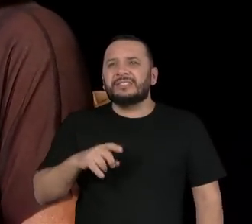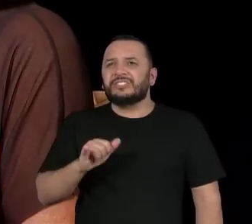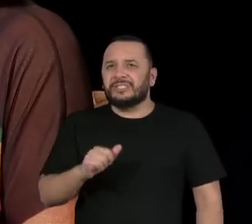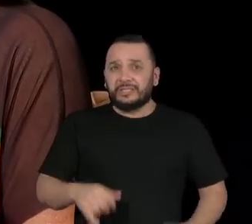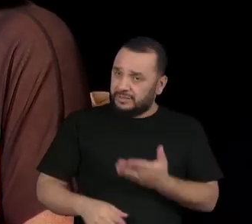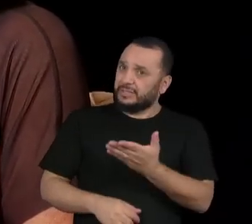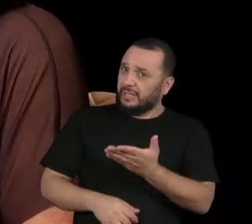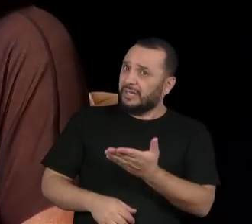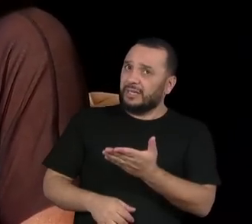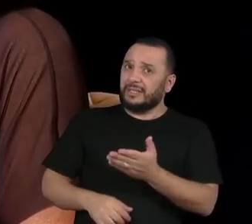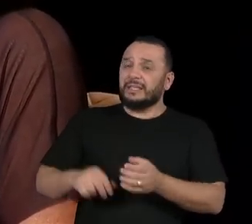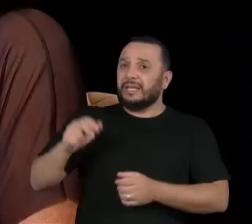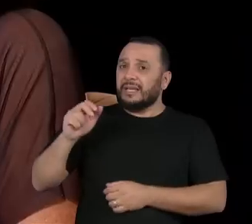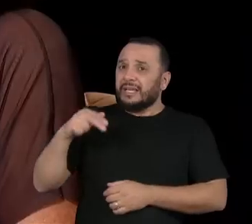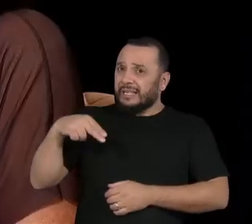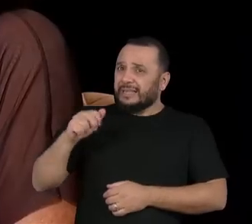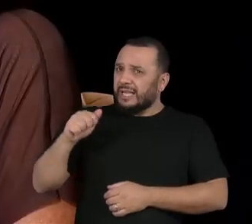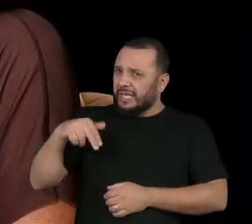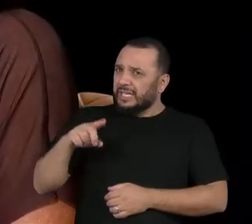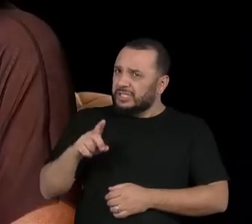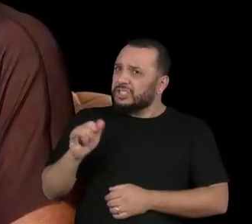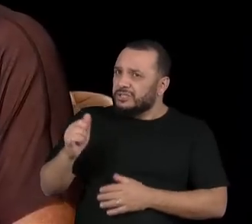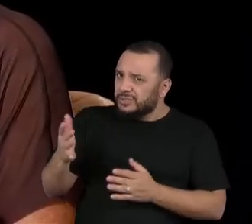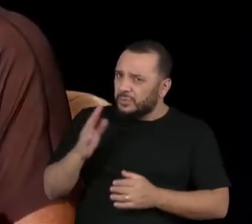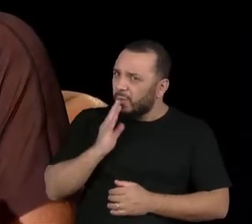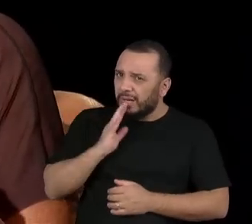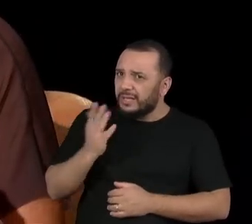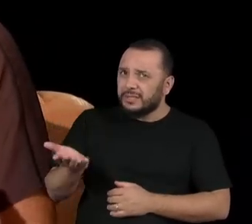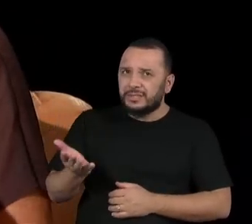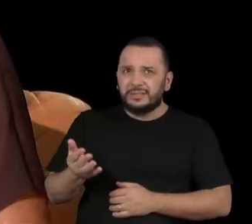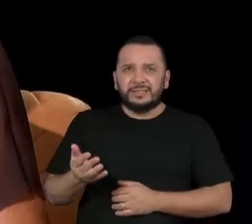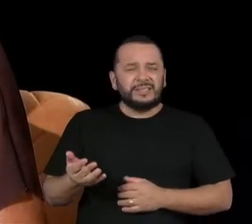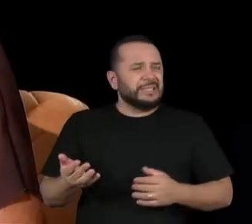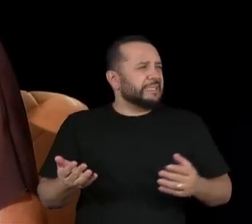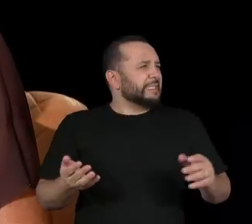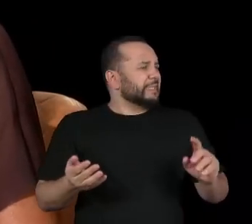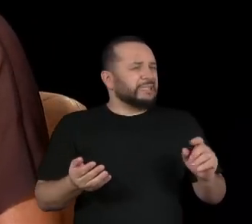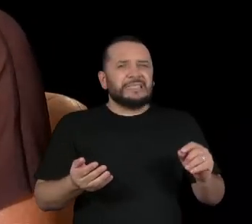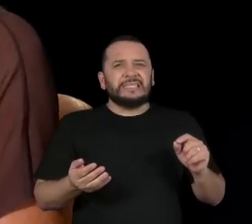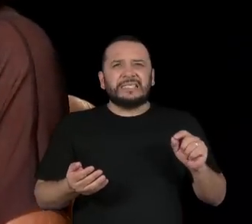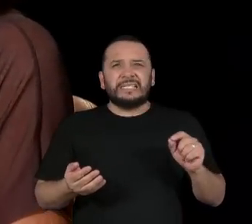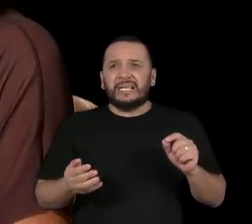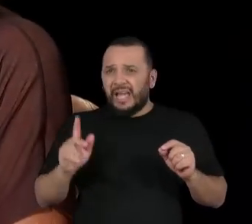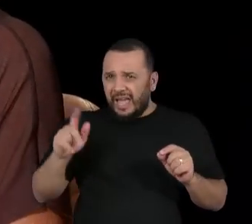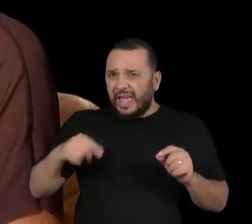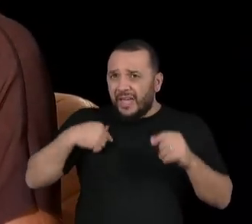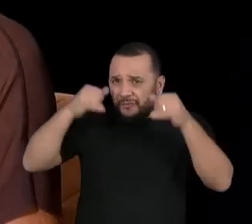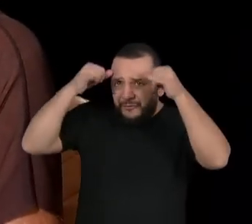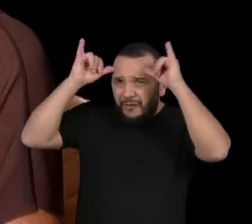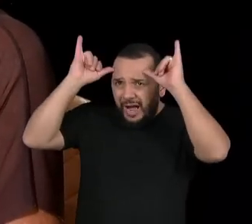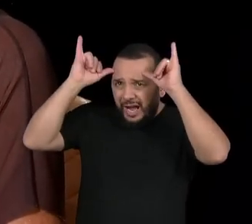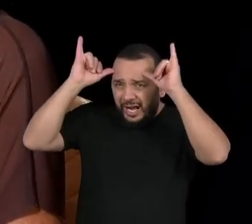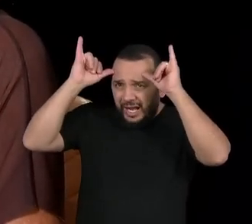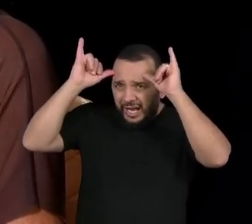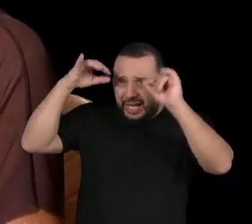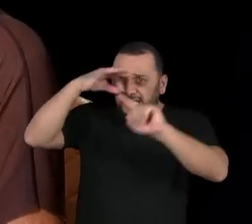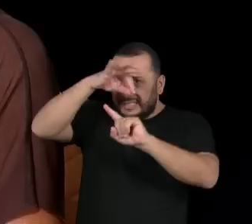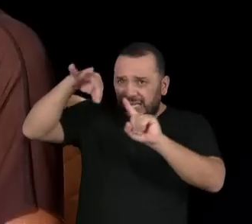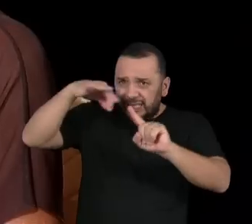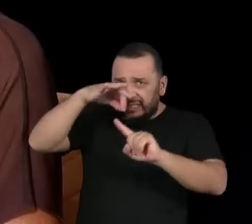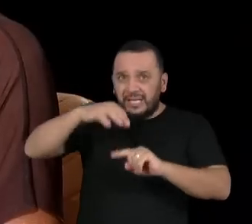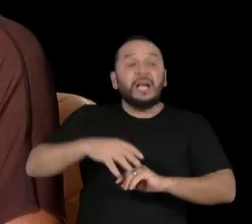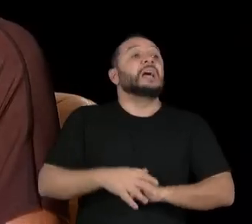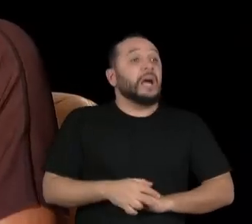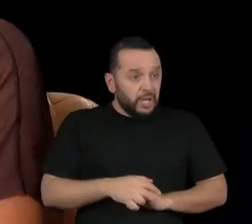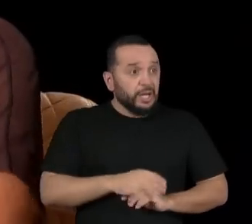Nandi, Nandibul. Eu falei, Nandibul? A vaca sagrada? Ele falou, oui, c'est